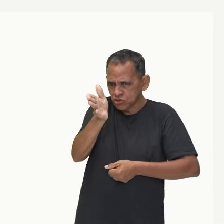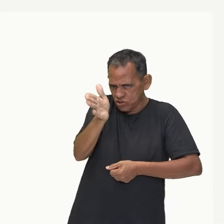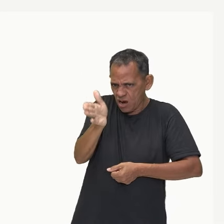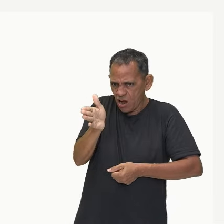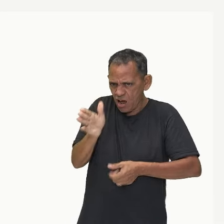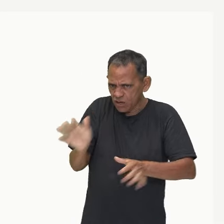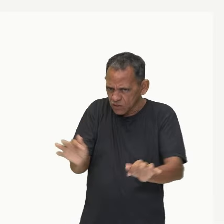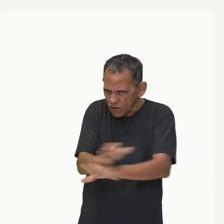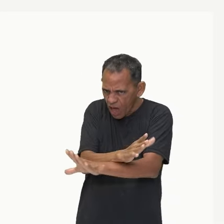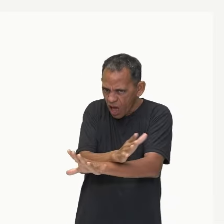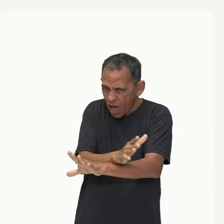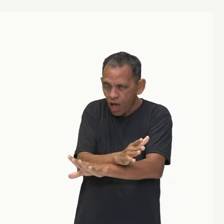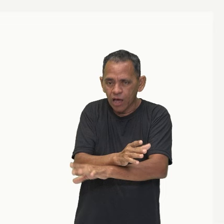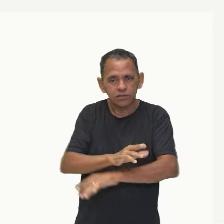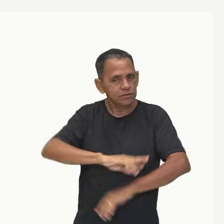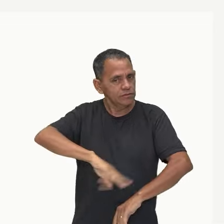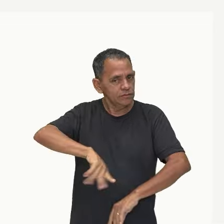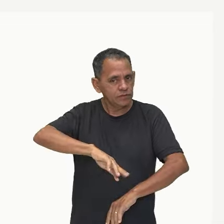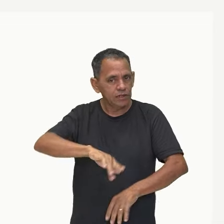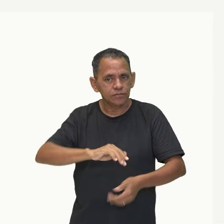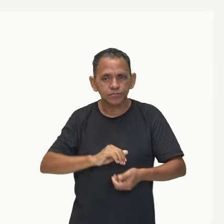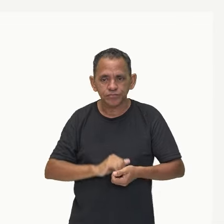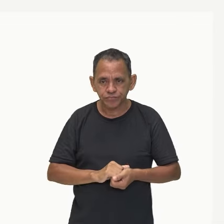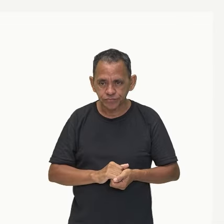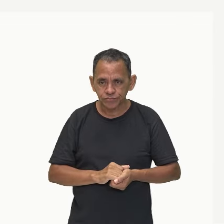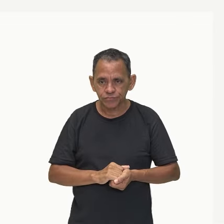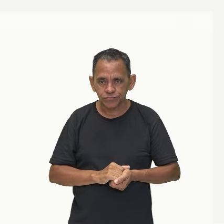faço? Algumas pessoas